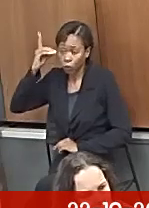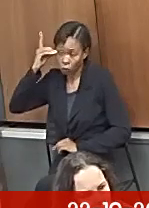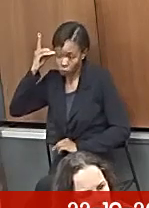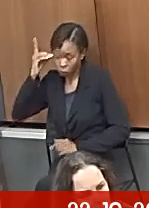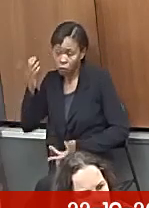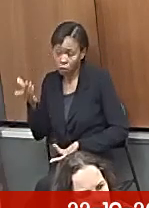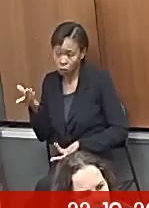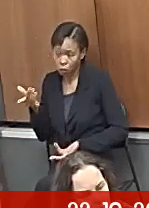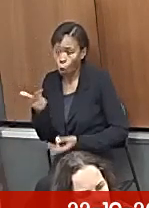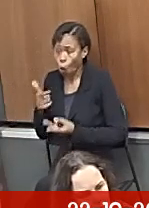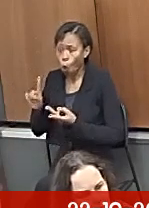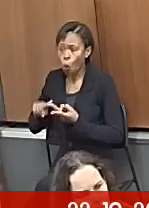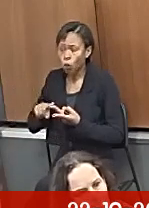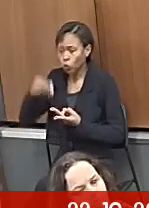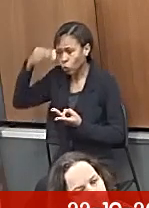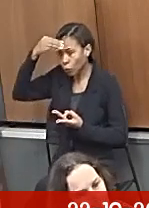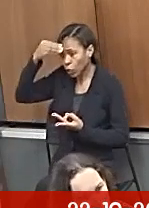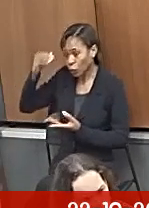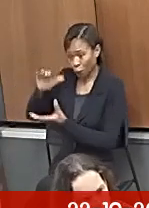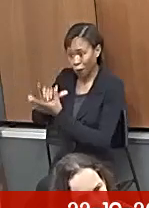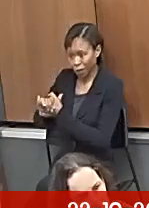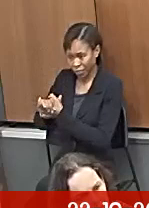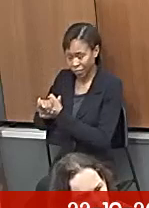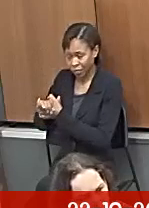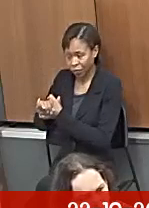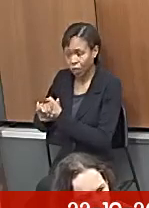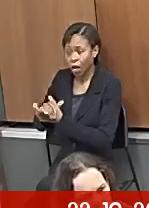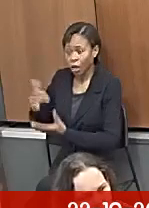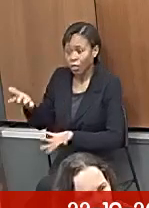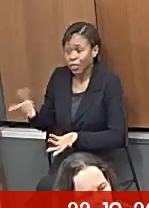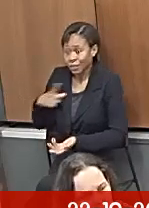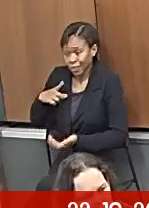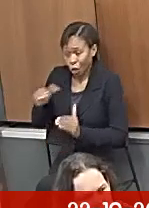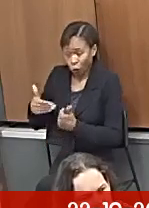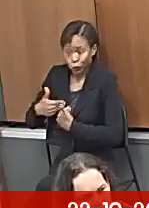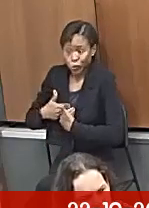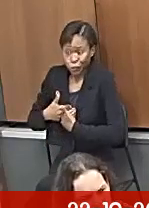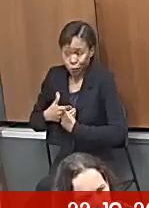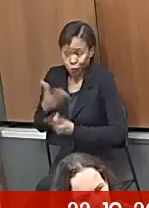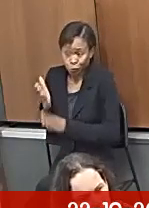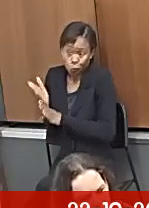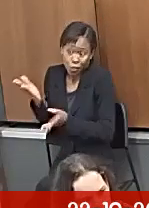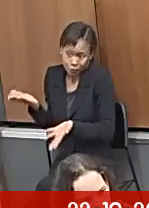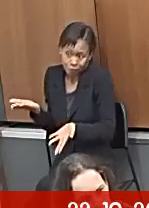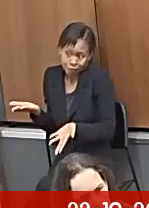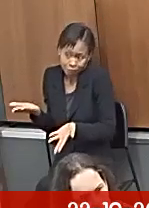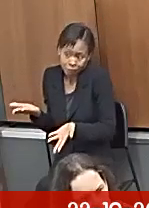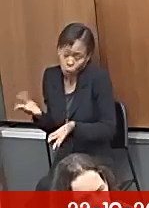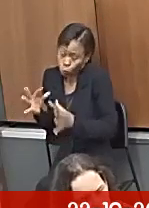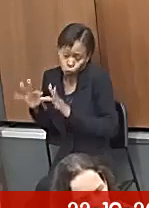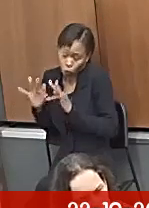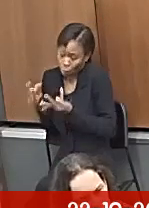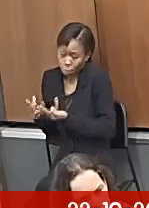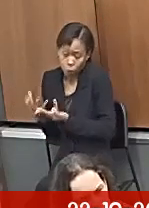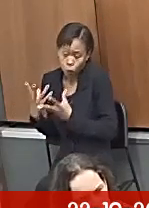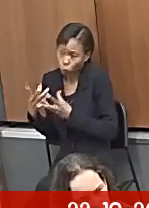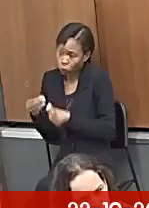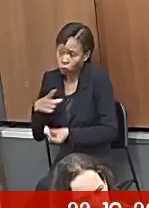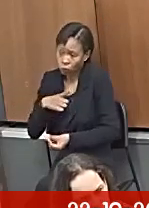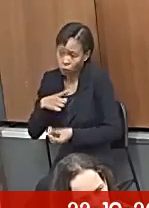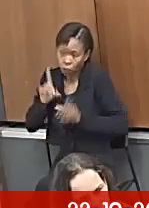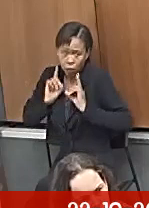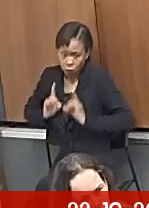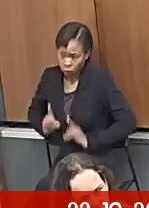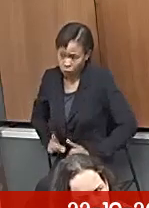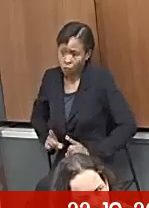que tem autismo com 17 anos. Então, né, é uma realidade que está aí. Todo mundo tem. Né? Mas